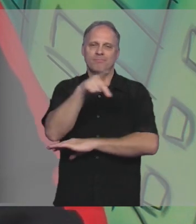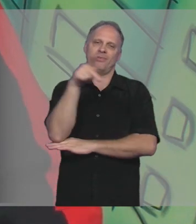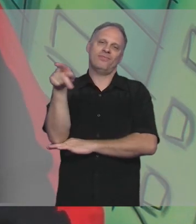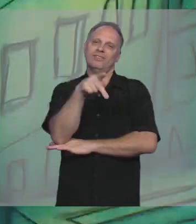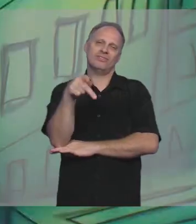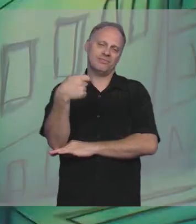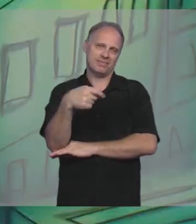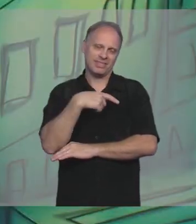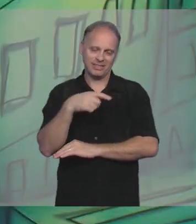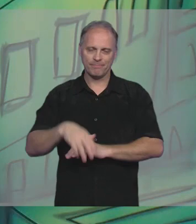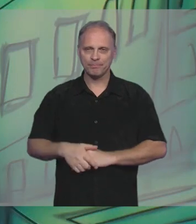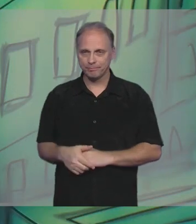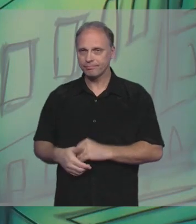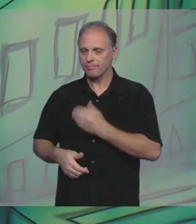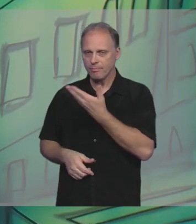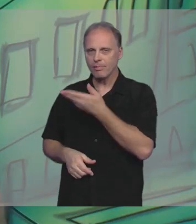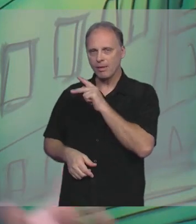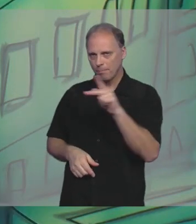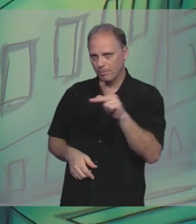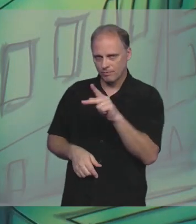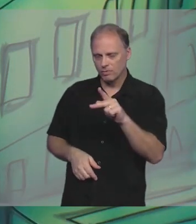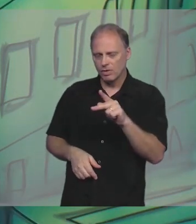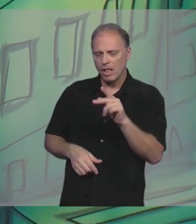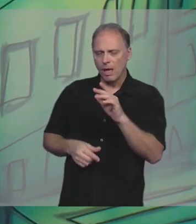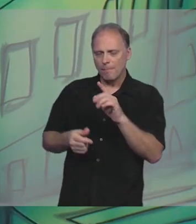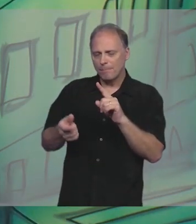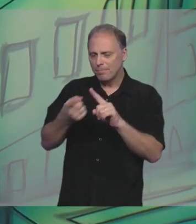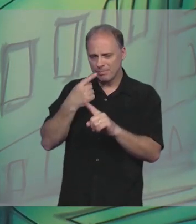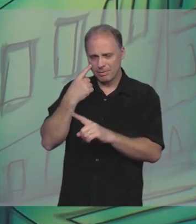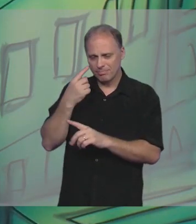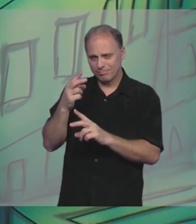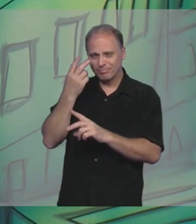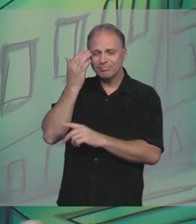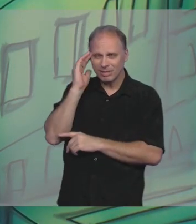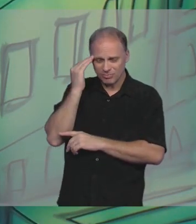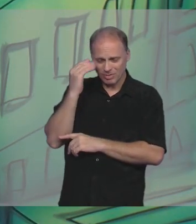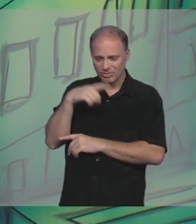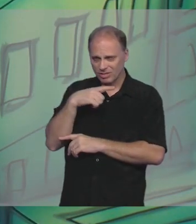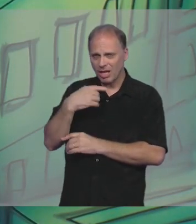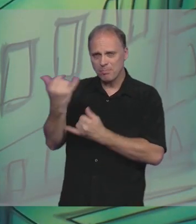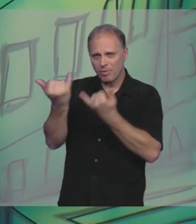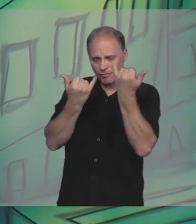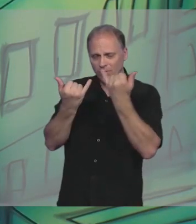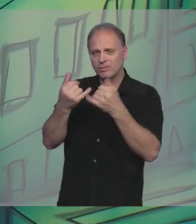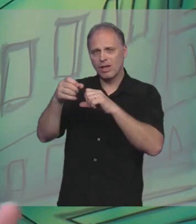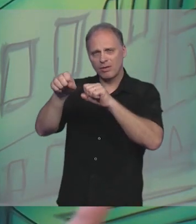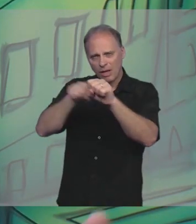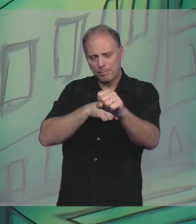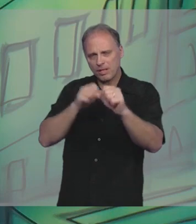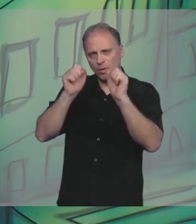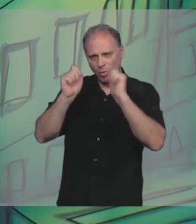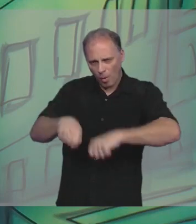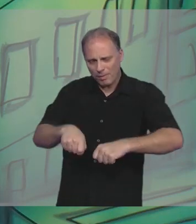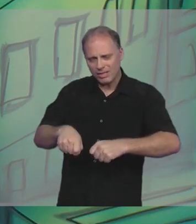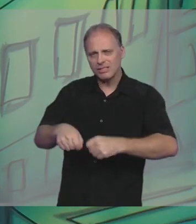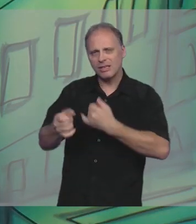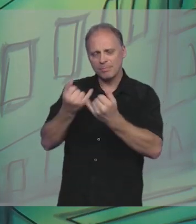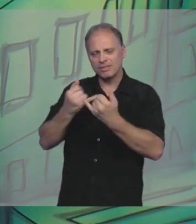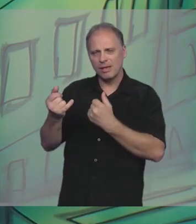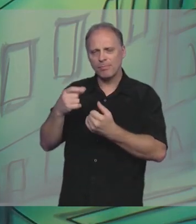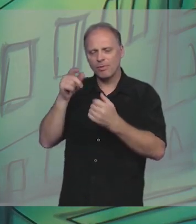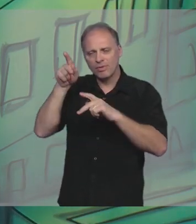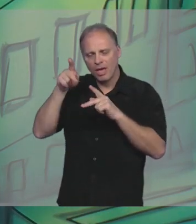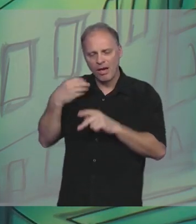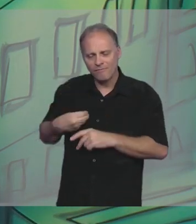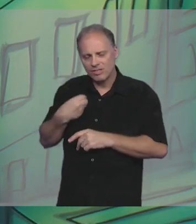professores. Professor, à primeira vista, né, uma formação por competências, ela é atrativa porque a vida